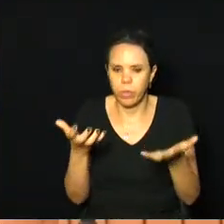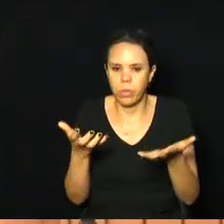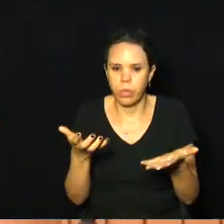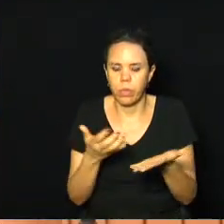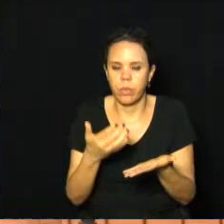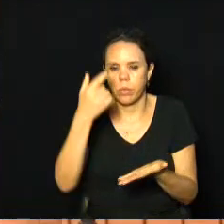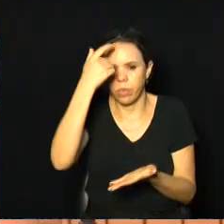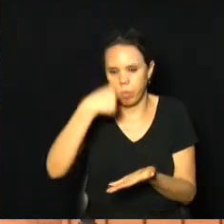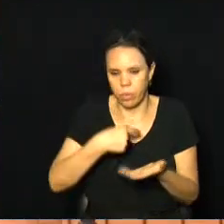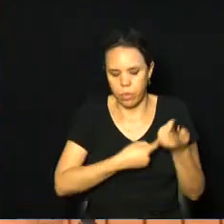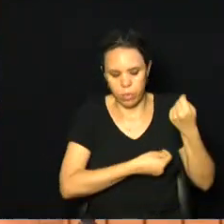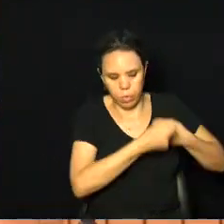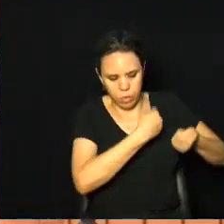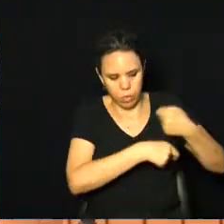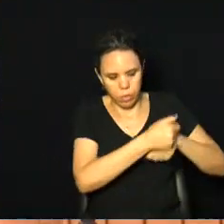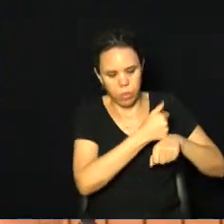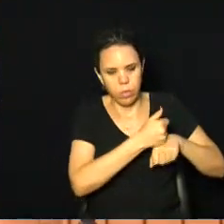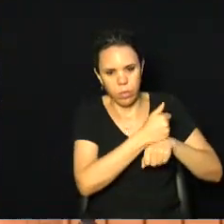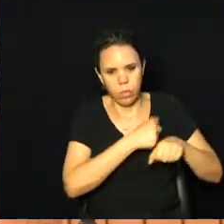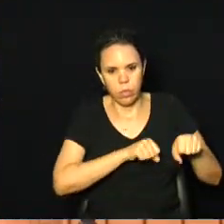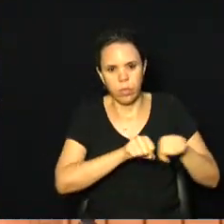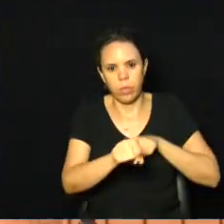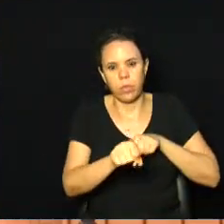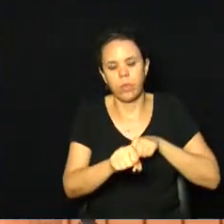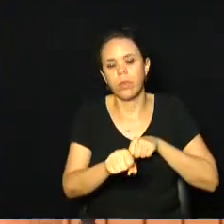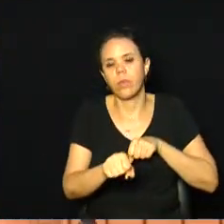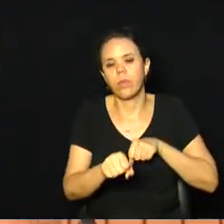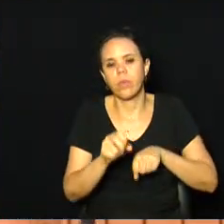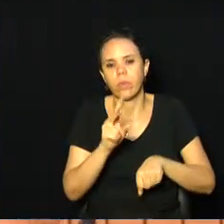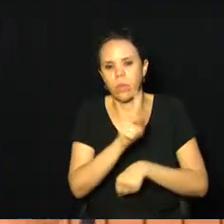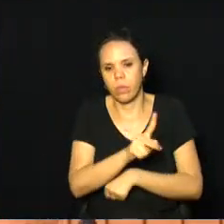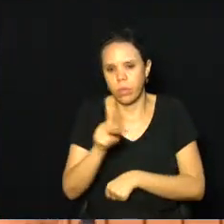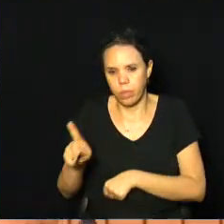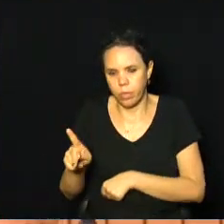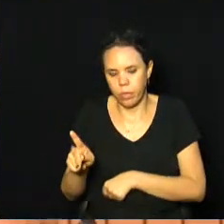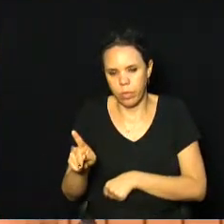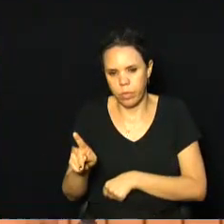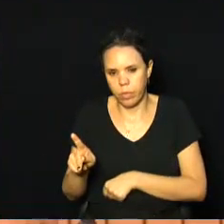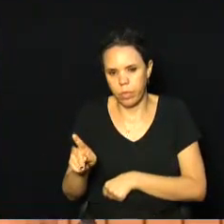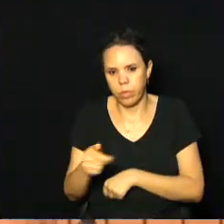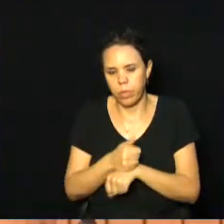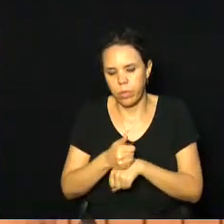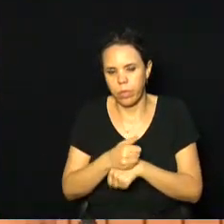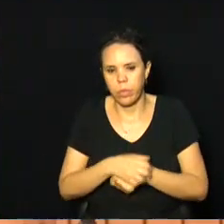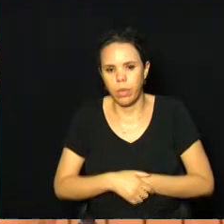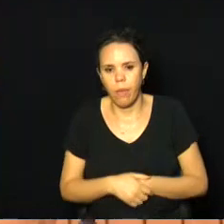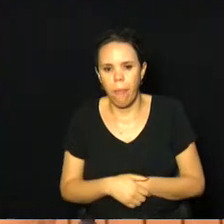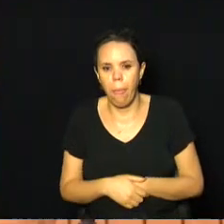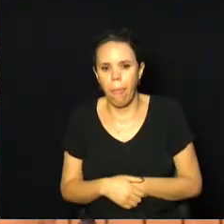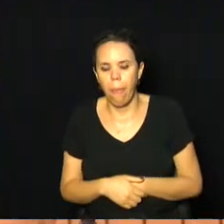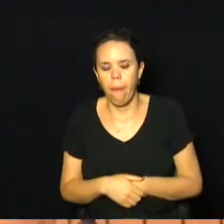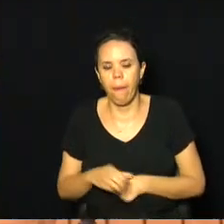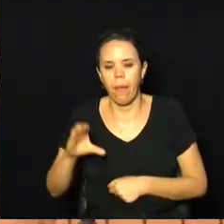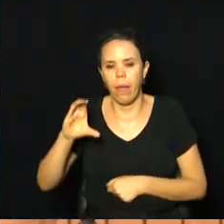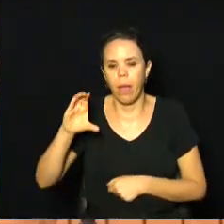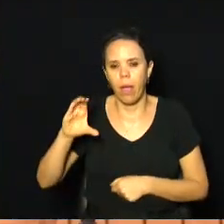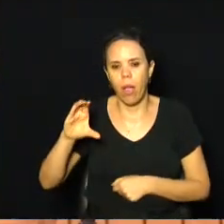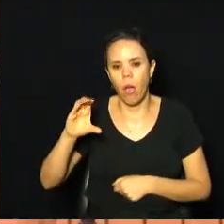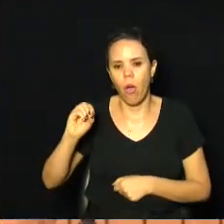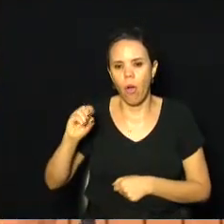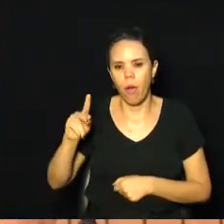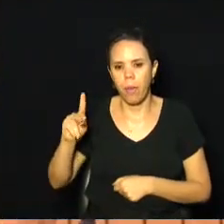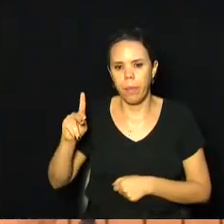sou economista, né, de formação e professor como profissão, a COP